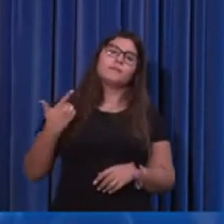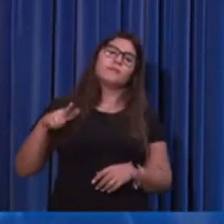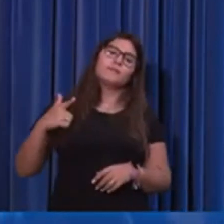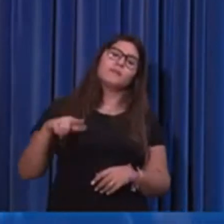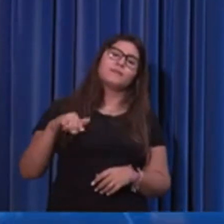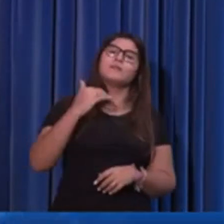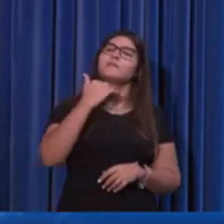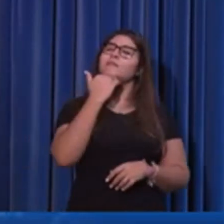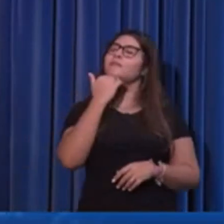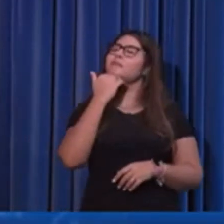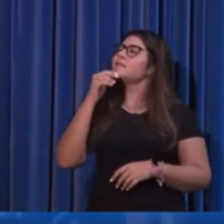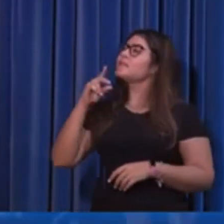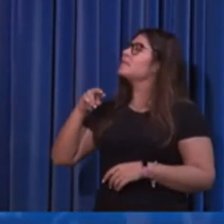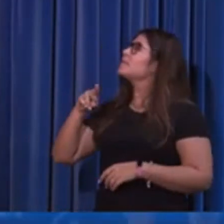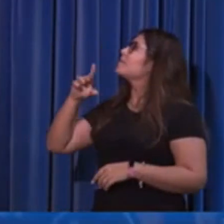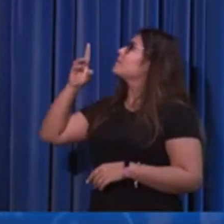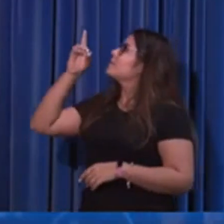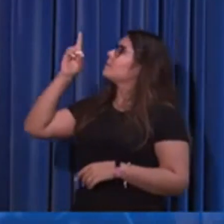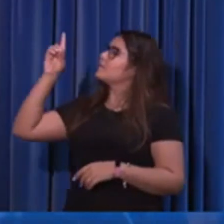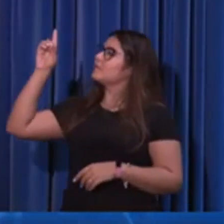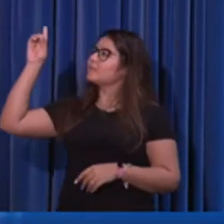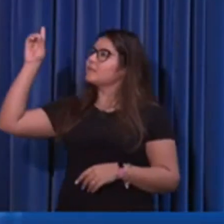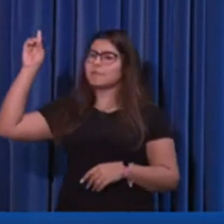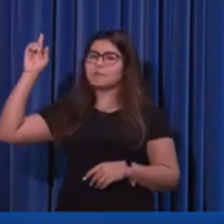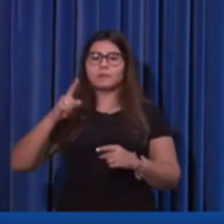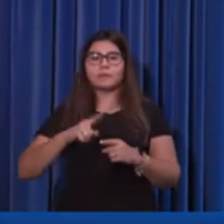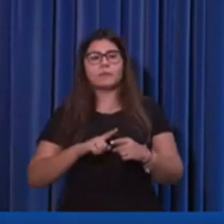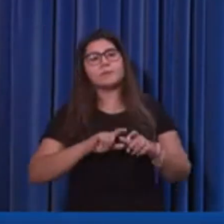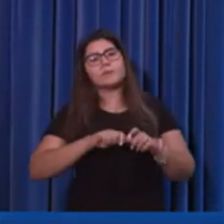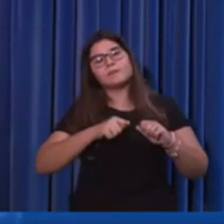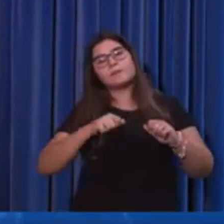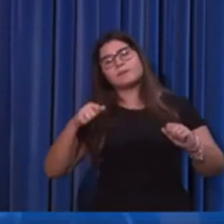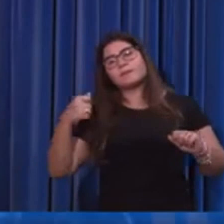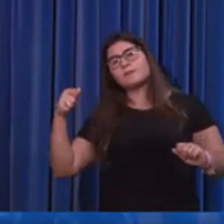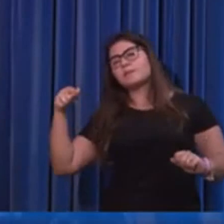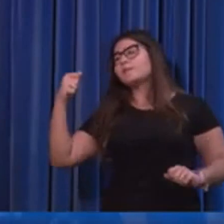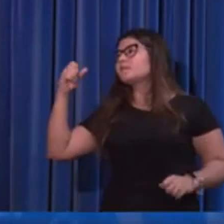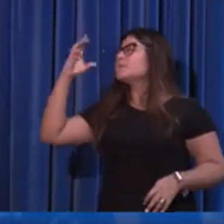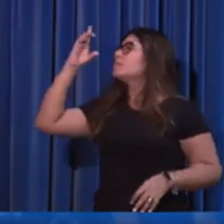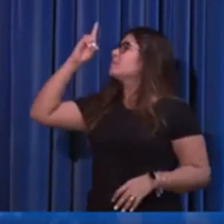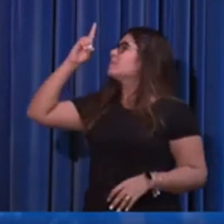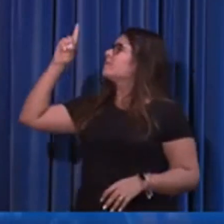não há outro igual a ti, porque grande és tu,